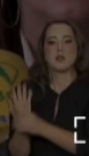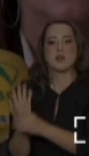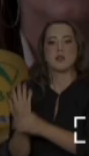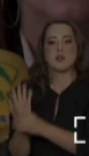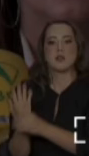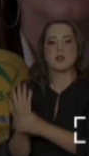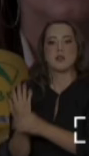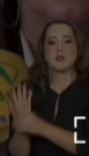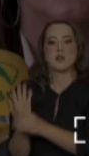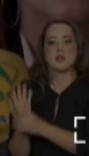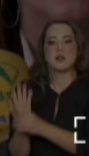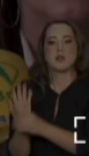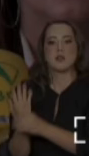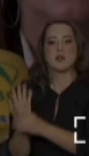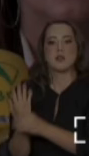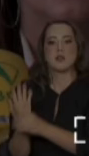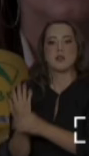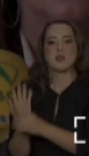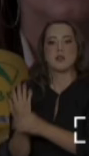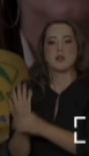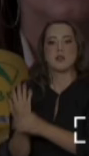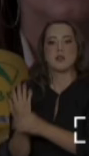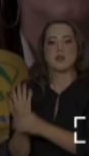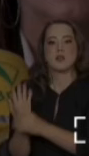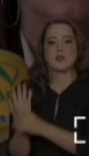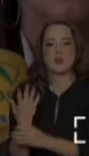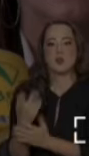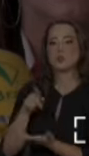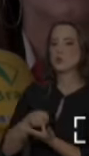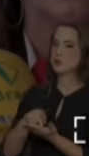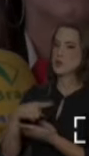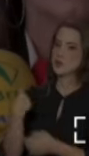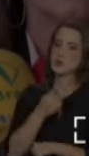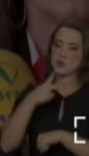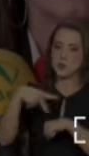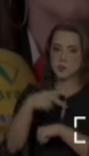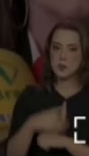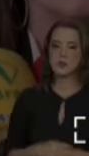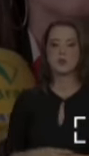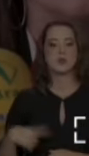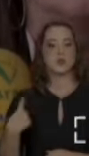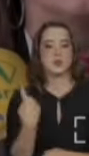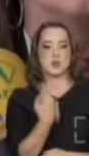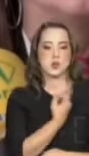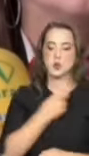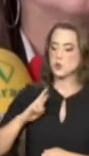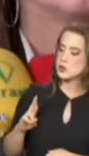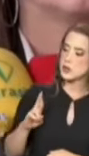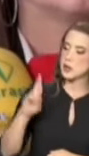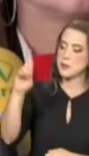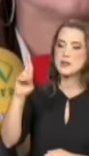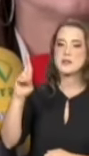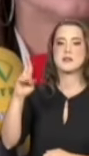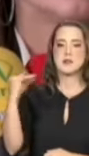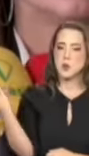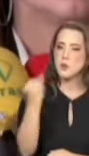complexa, você está fazendo parecido. Beleza? É isso. Pronto. Nossa robusta representação no